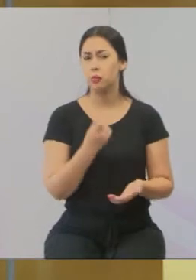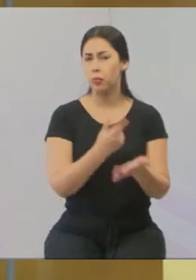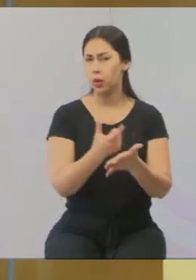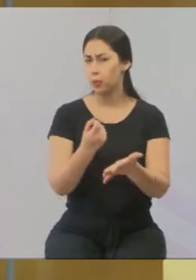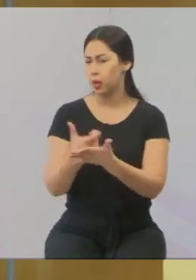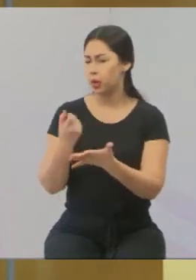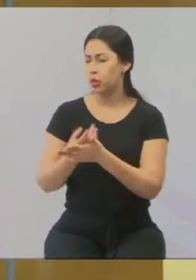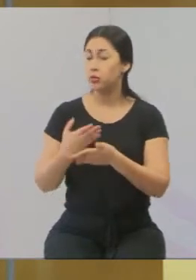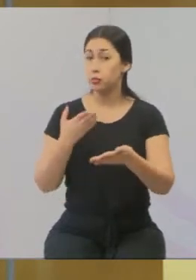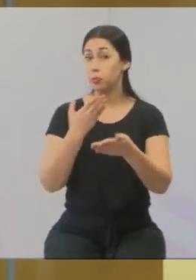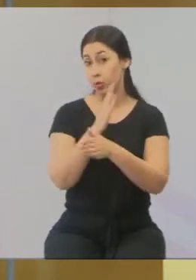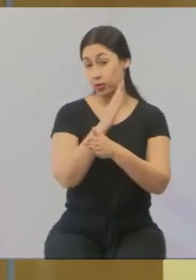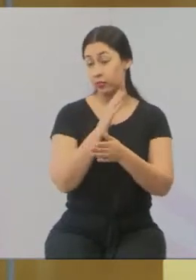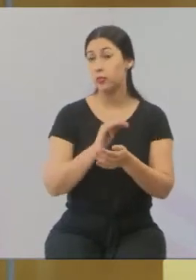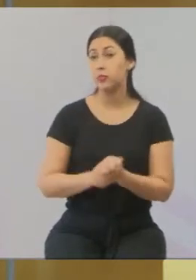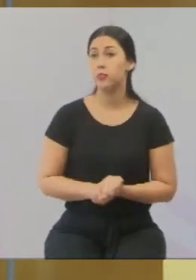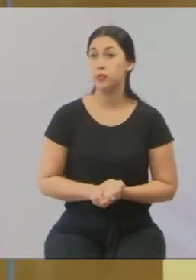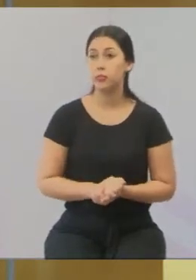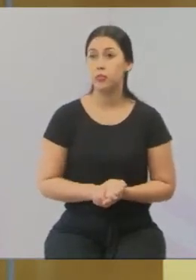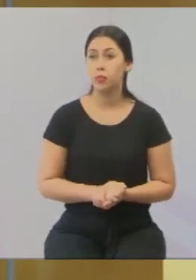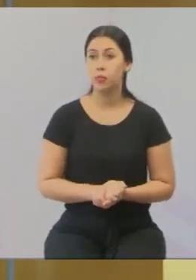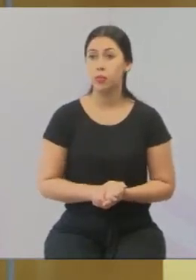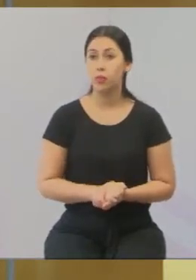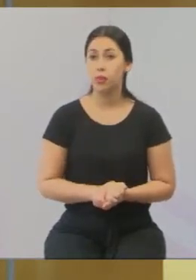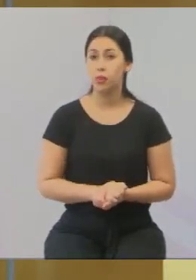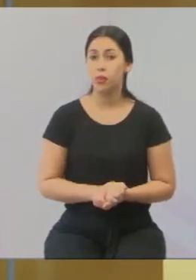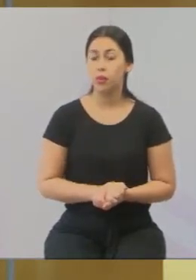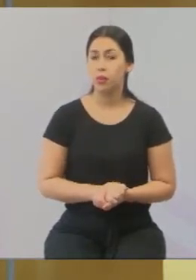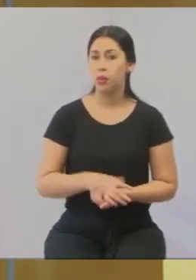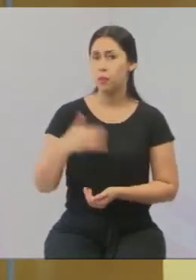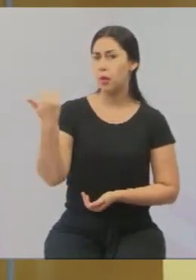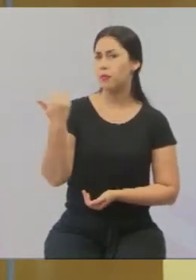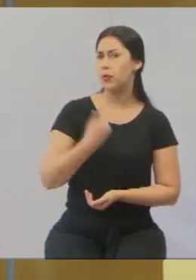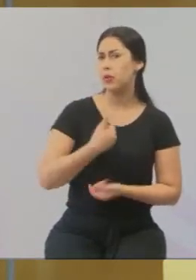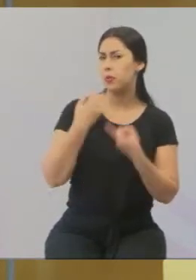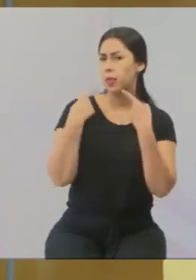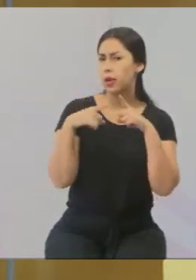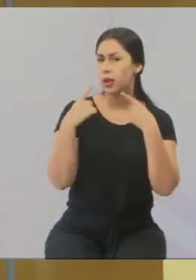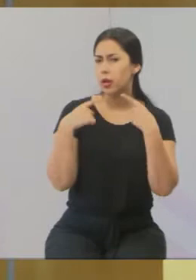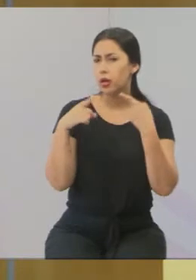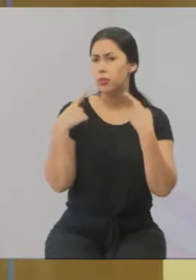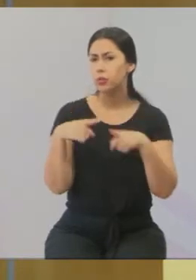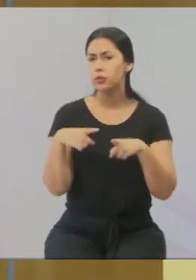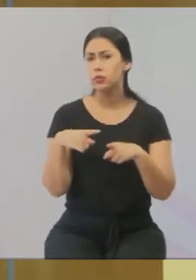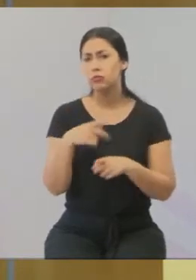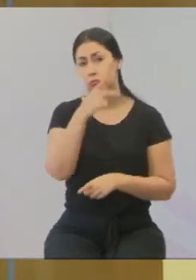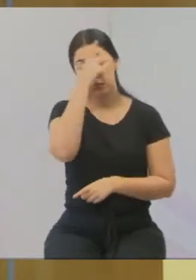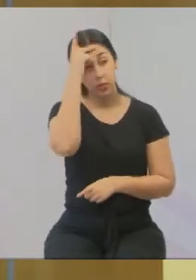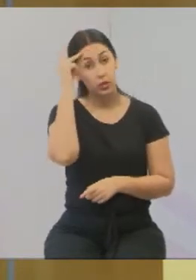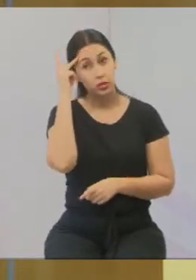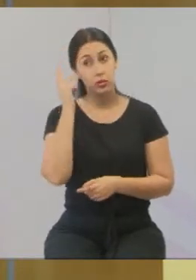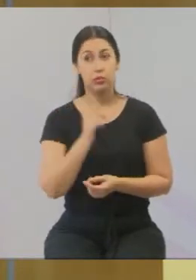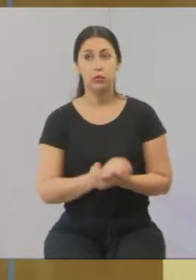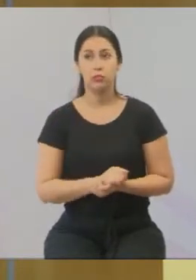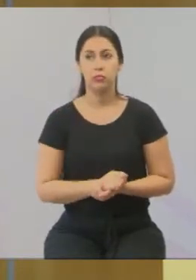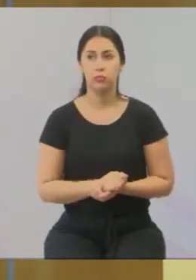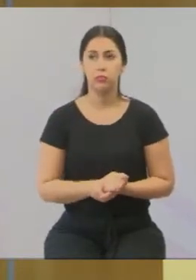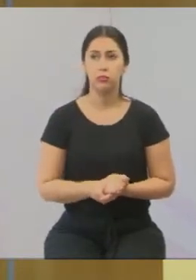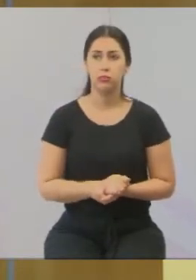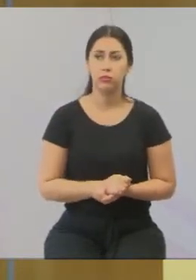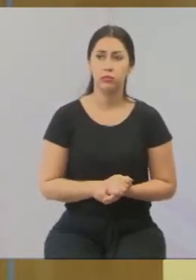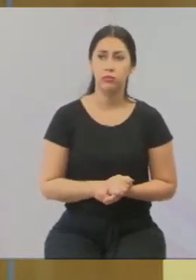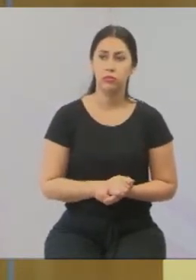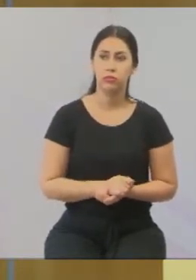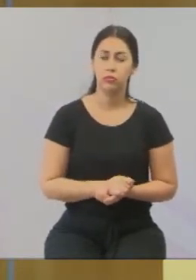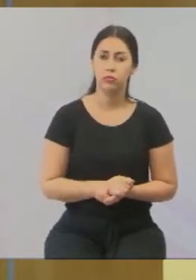prefeito. Chegou para mim aqui uma reclamação de um munícipe, ele até gravou um áudio, mas óbvio que eu não vou